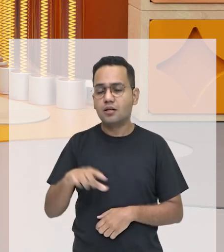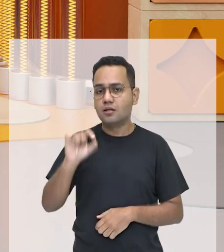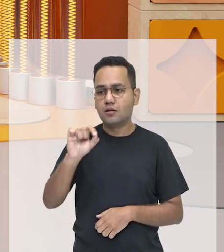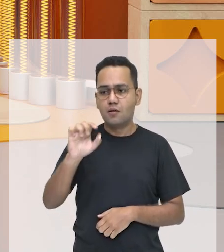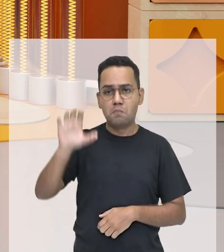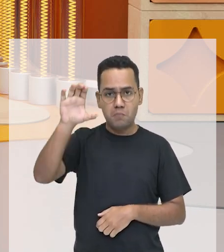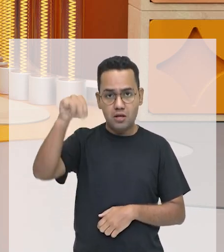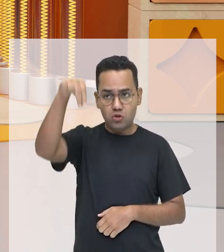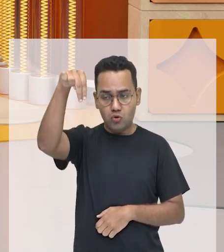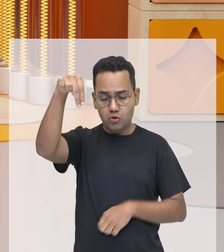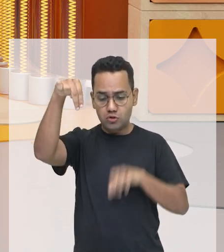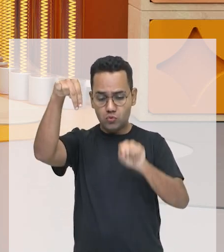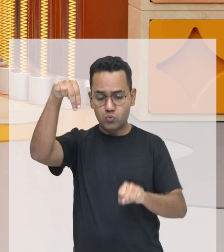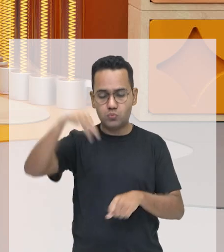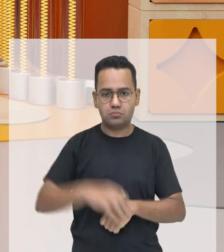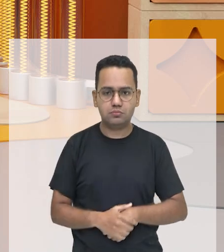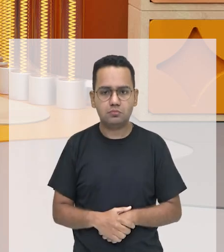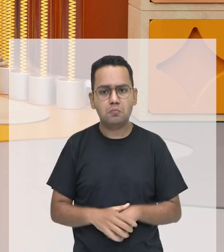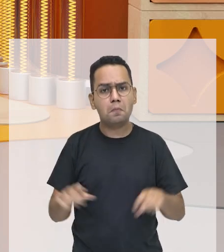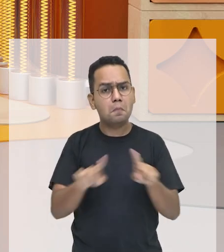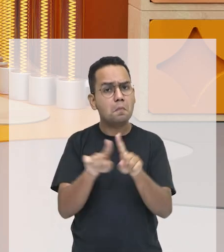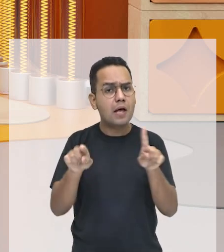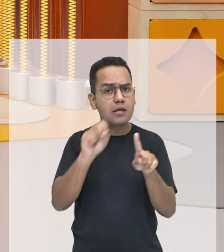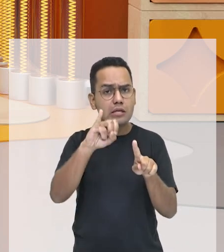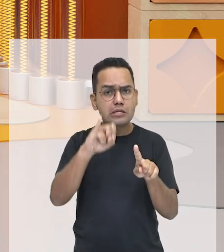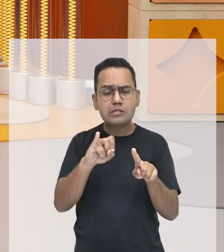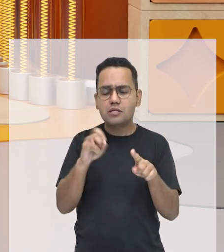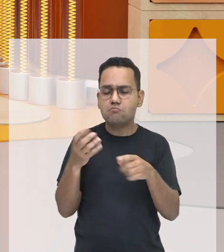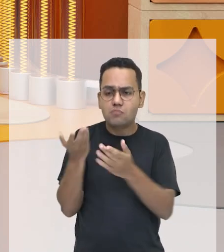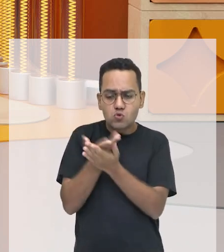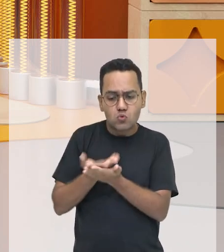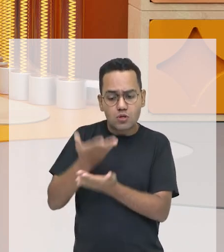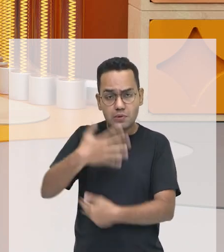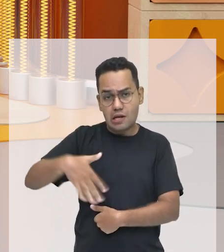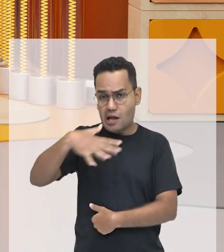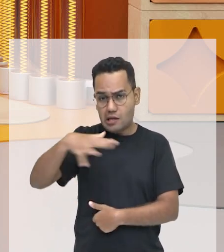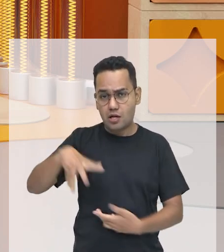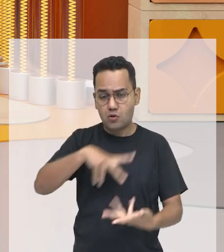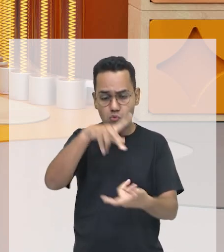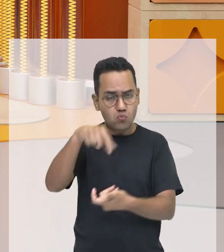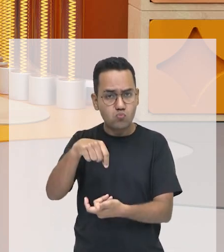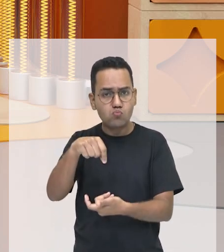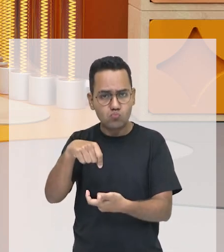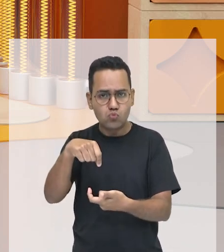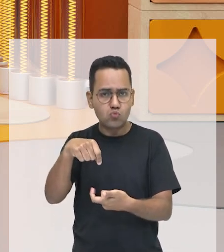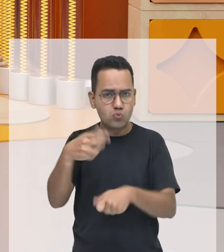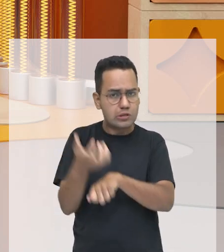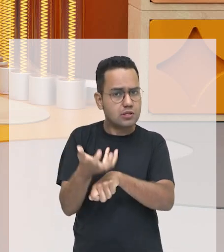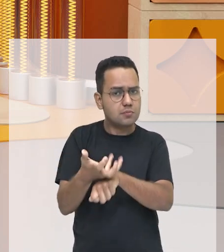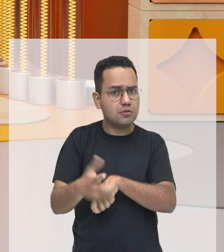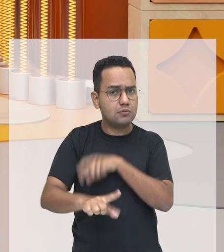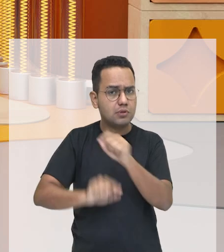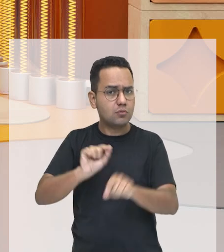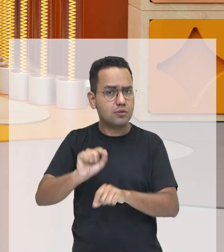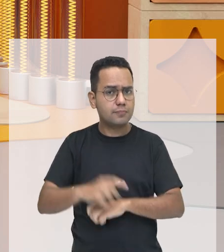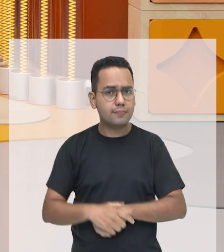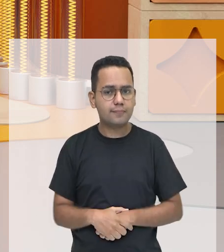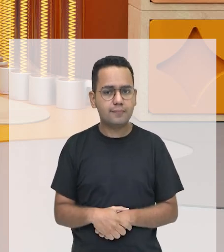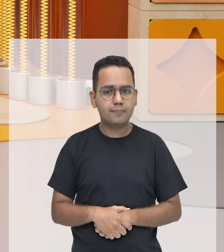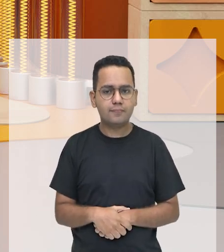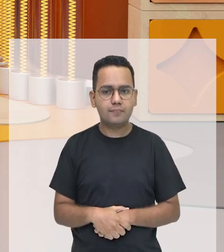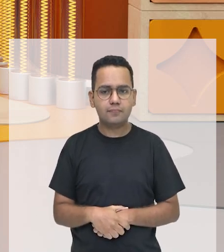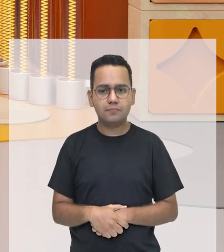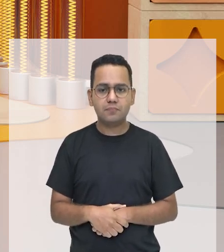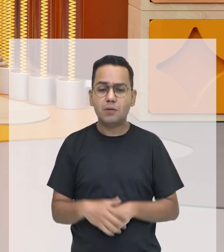gente estuda isso, essas questões mundiais na geografia, a gente sempre tem que ter em mente, lembrar sempre desses